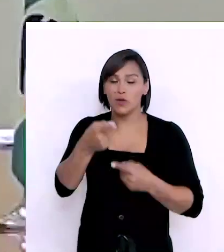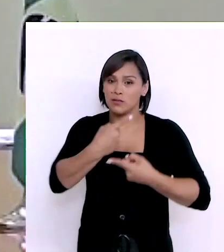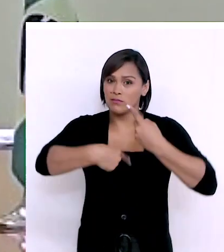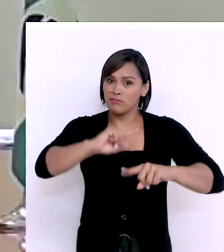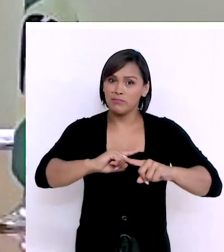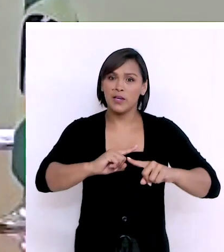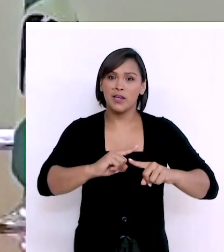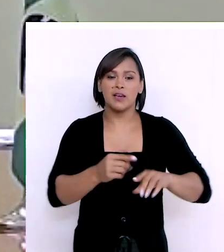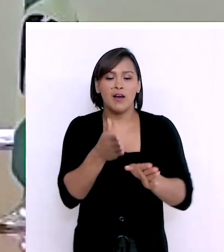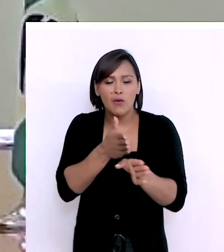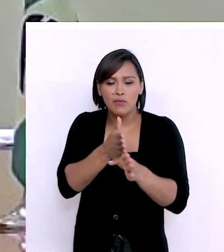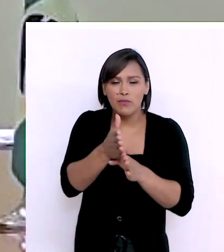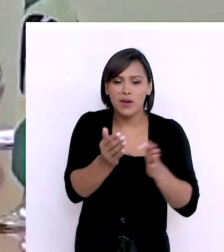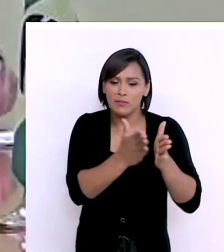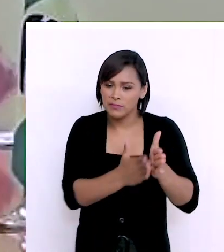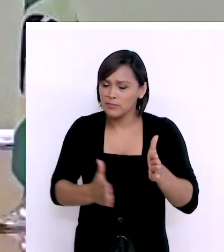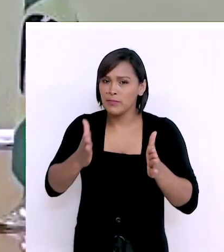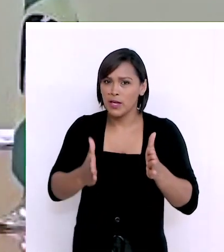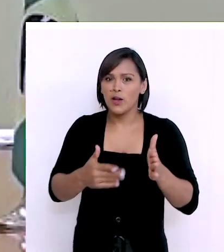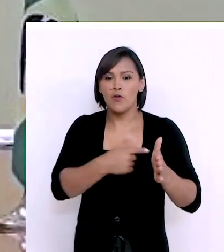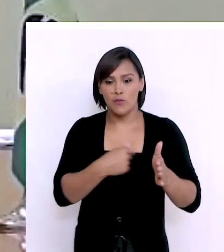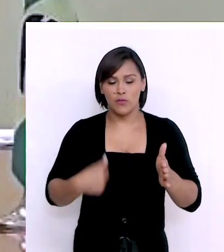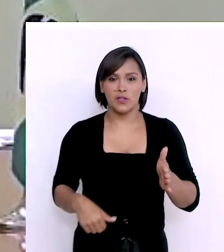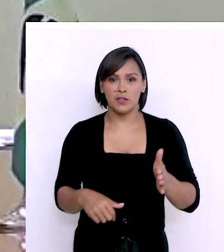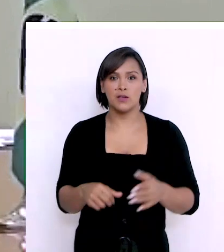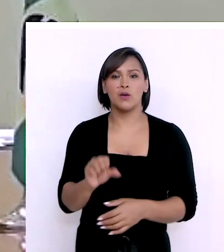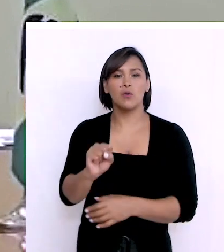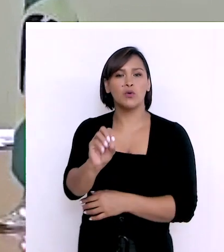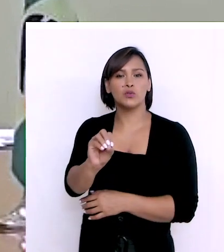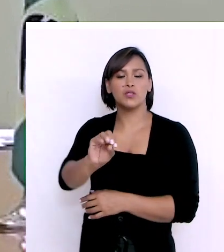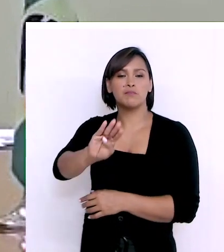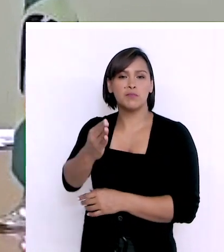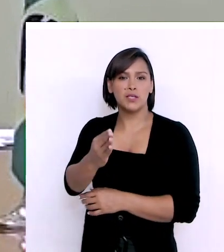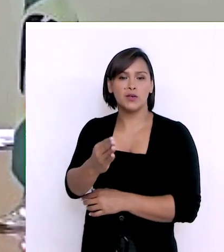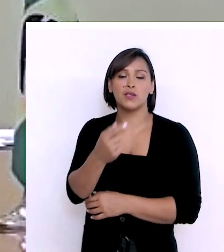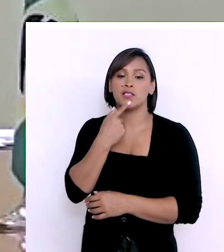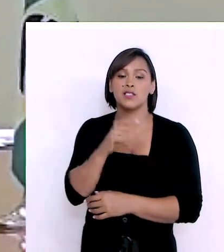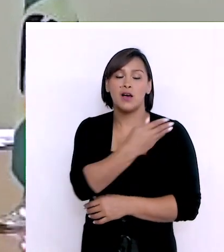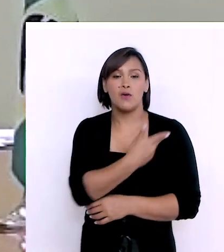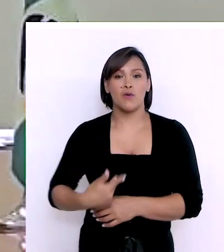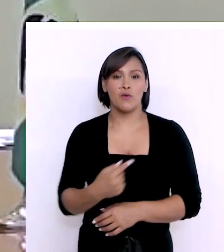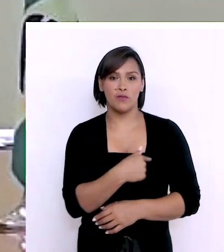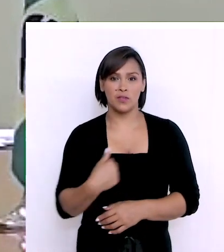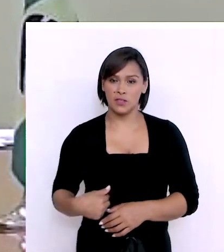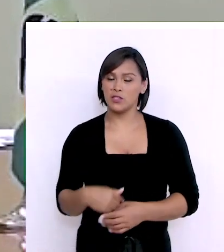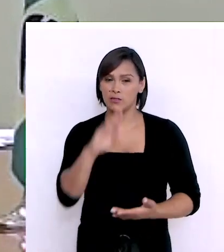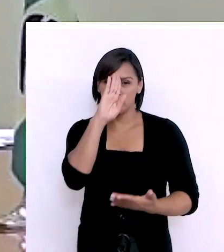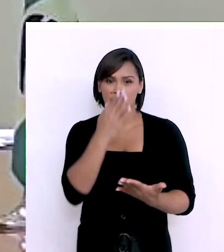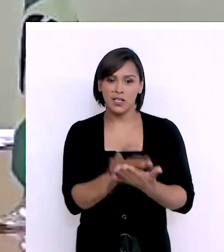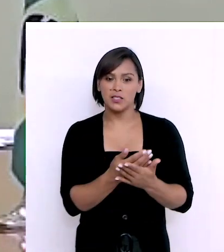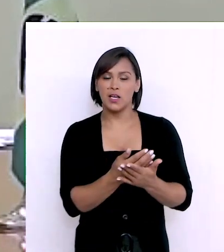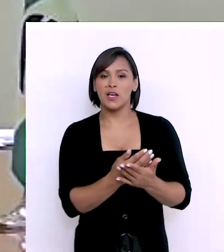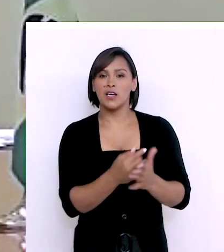de pobreza nesse período foi, no caso da China, de 800 milhões. O governo chinês considera que eliminou